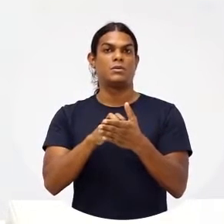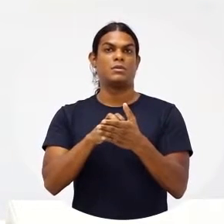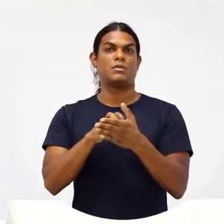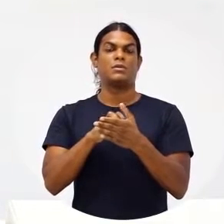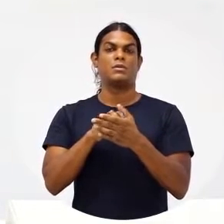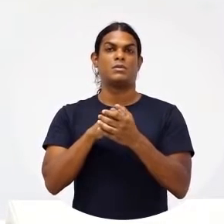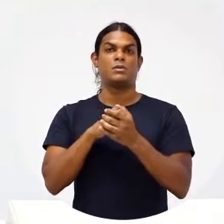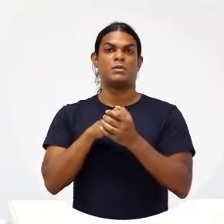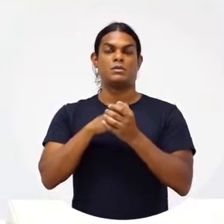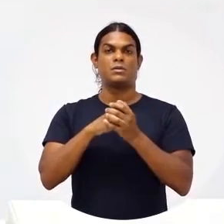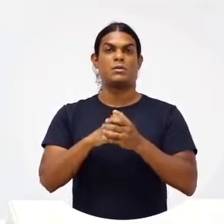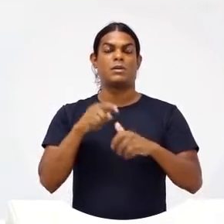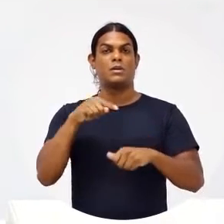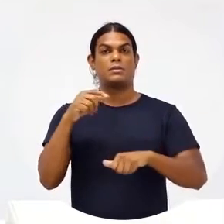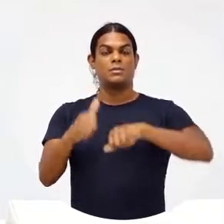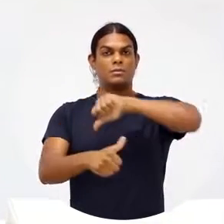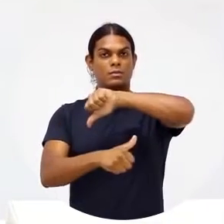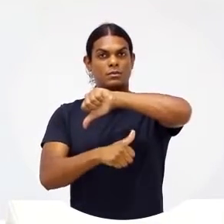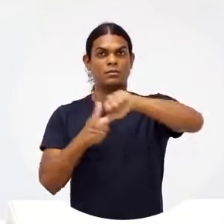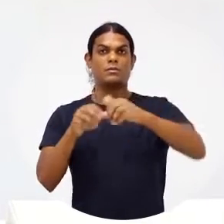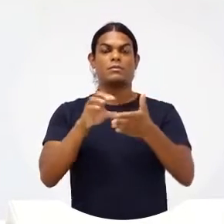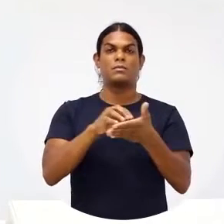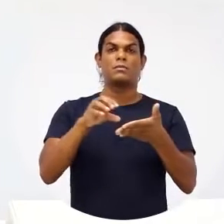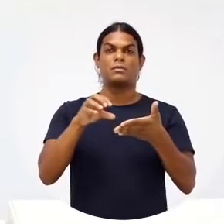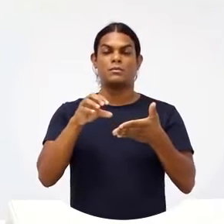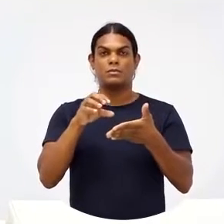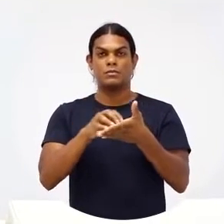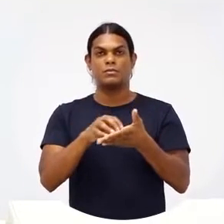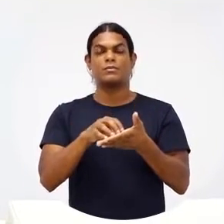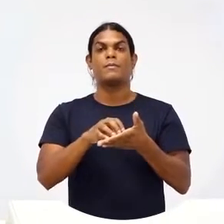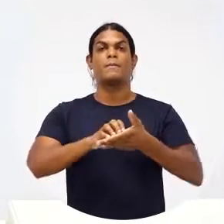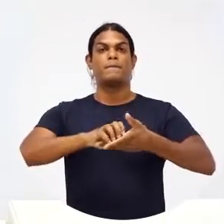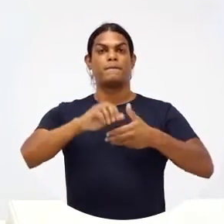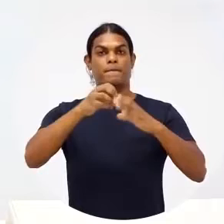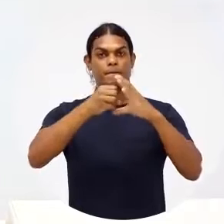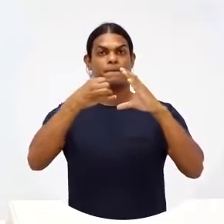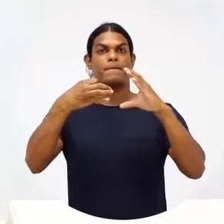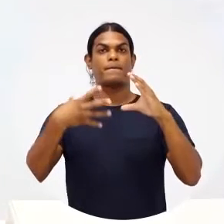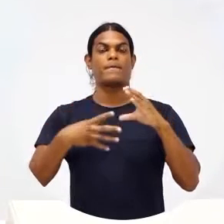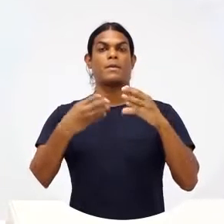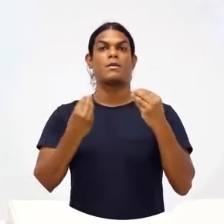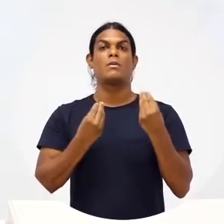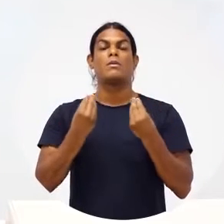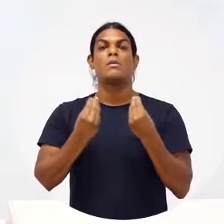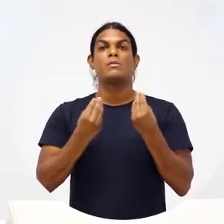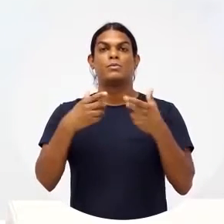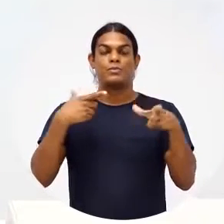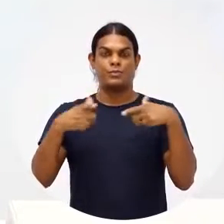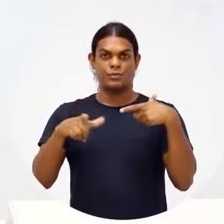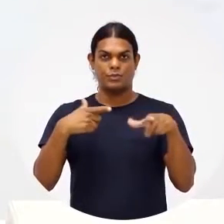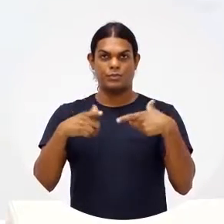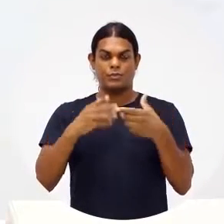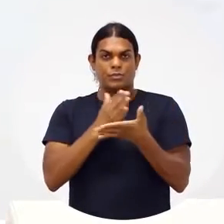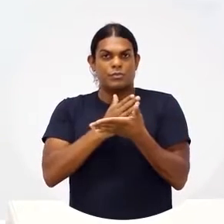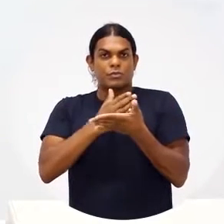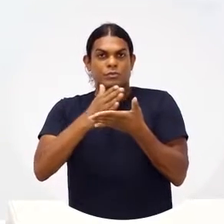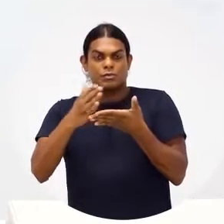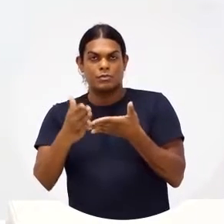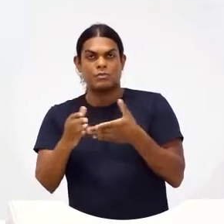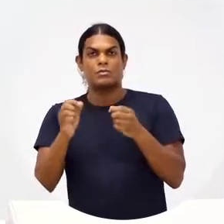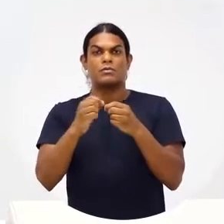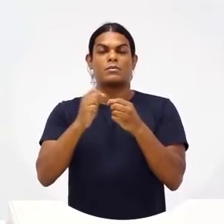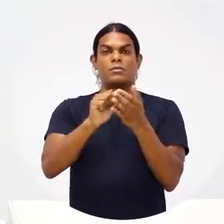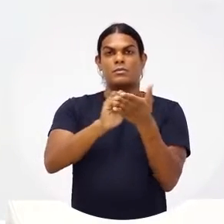trabalho. A mudança de função ela vai ser caracterizada quando o trabalhador ele passa a exercer